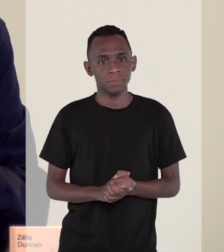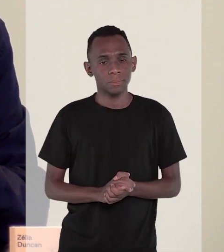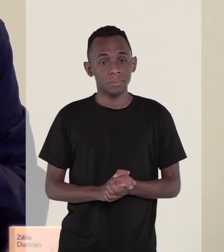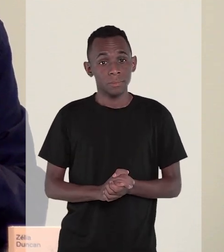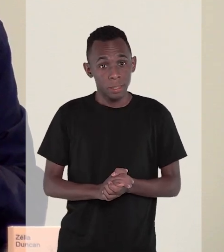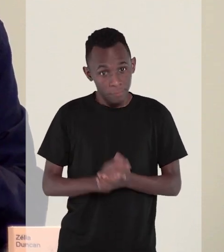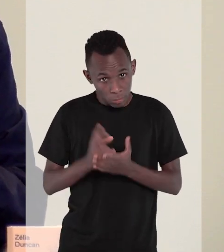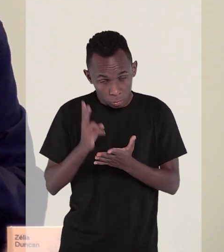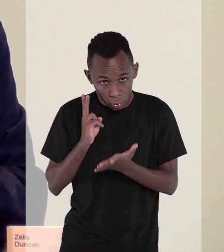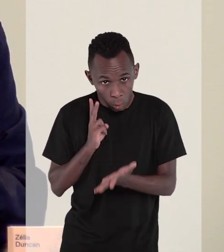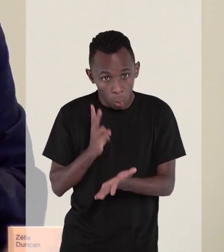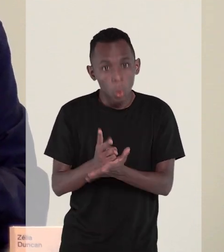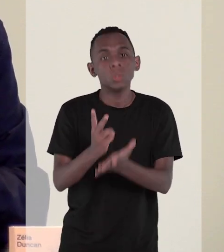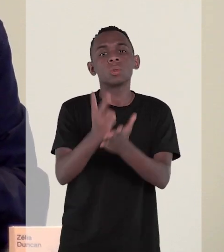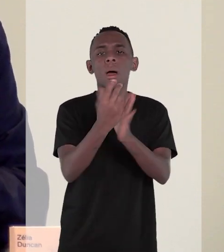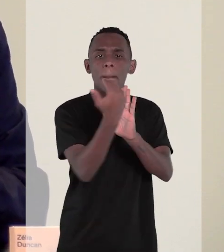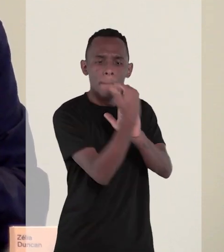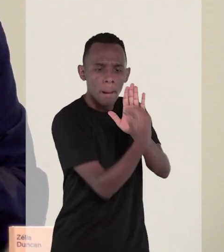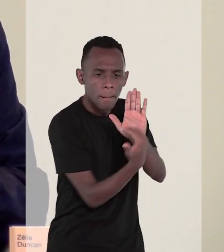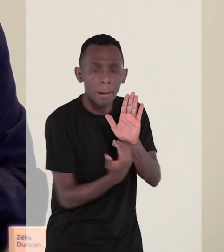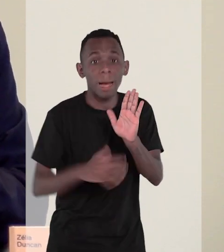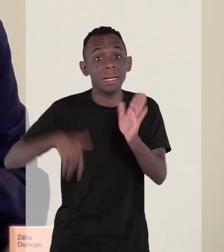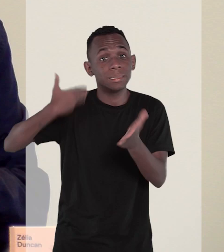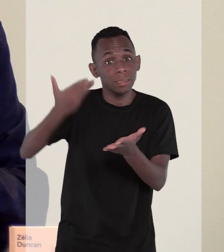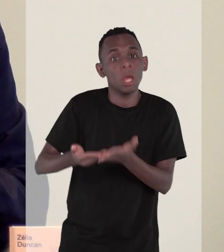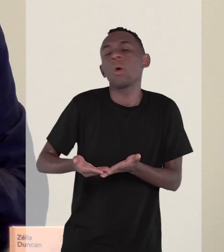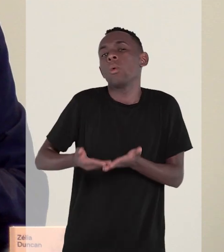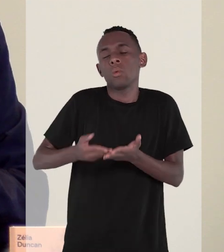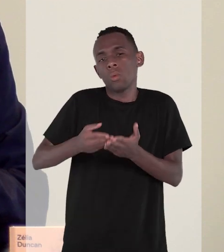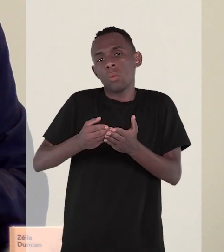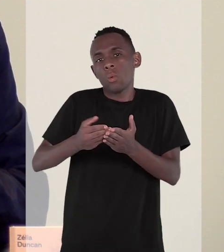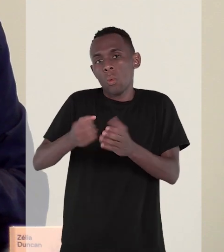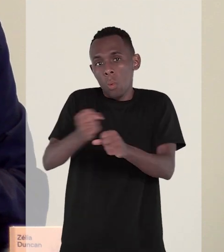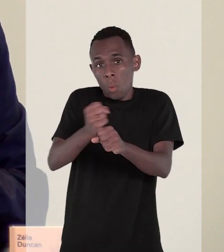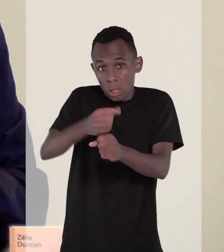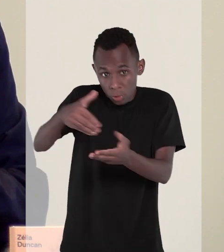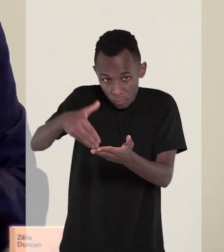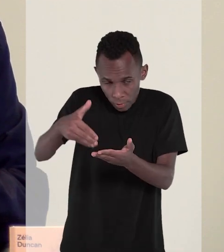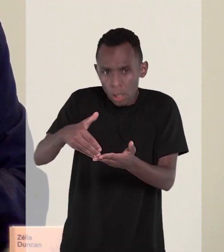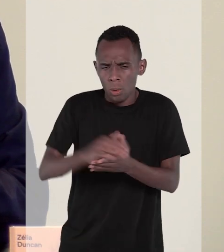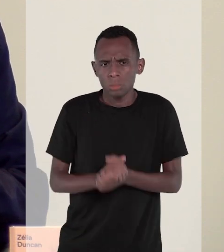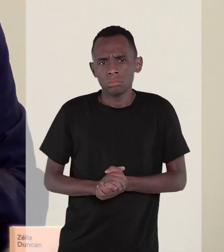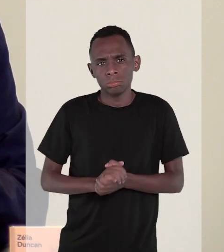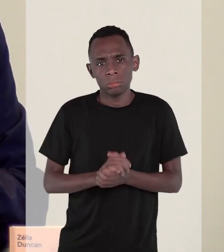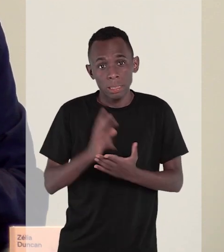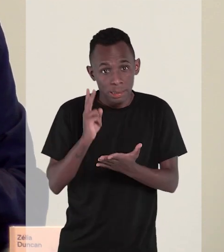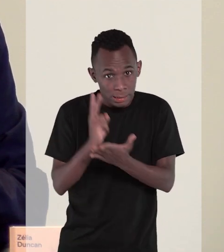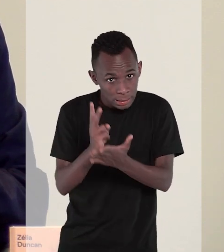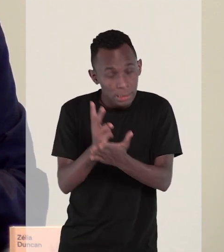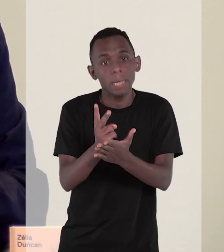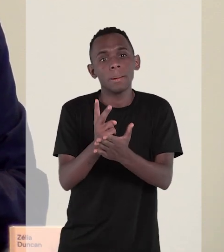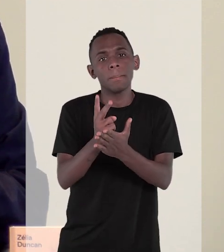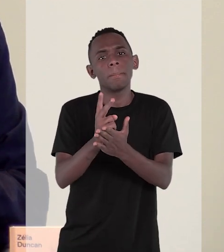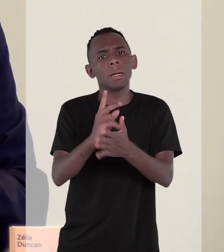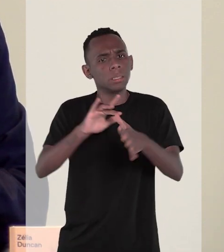Obrigado. E vamos dar continuidade à programação até o final do ano. Sempre acompanhe pelas nossas